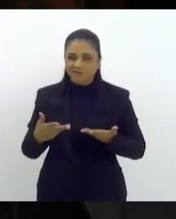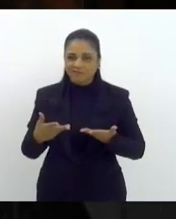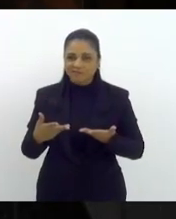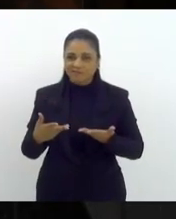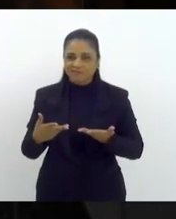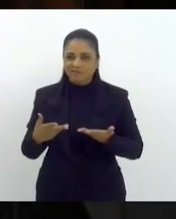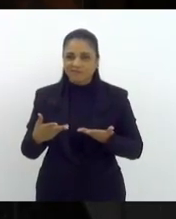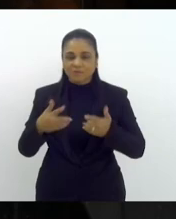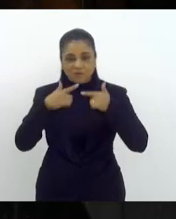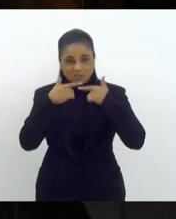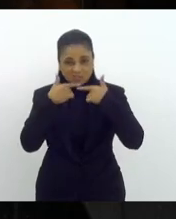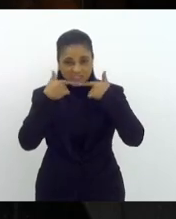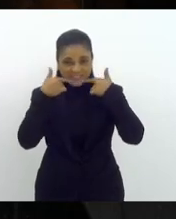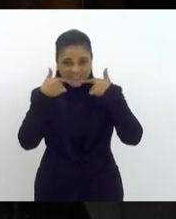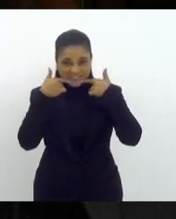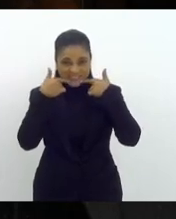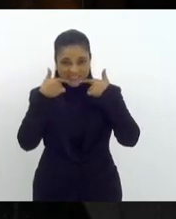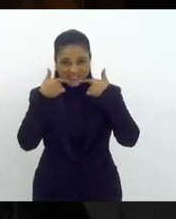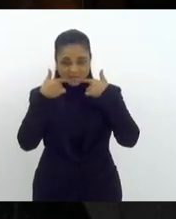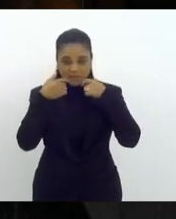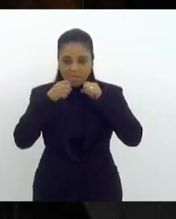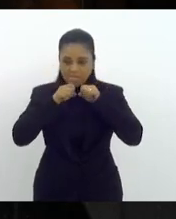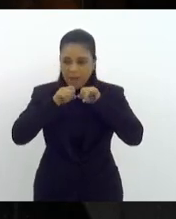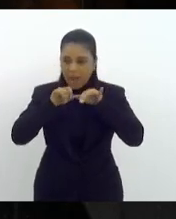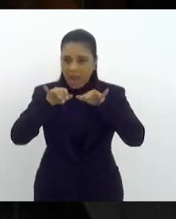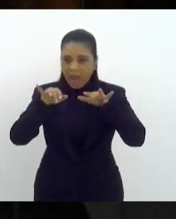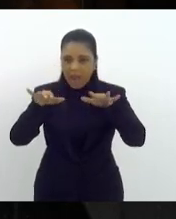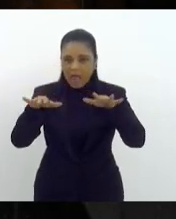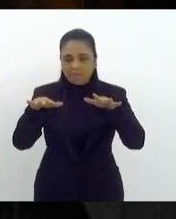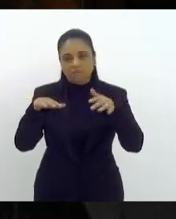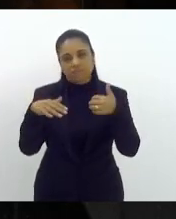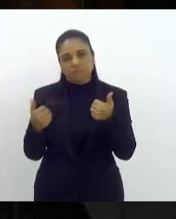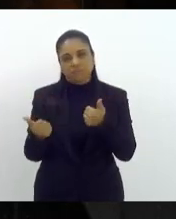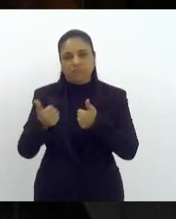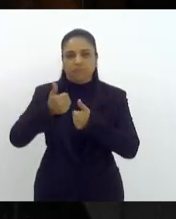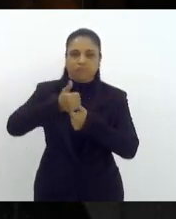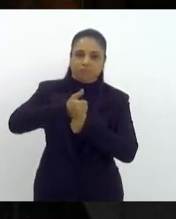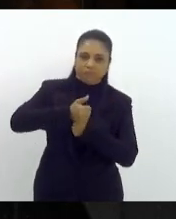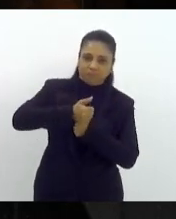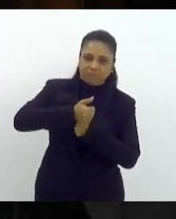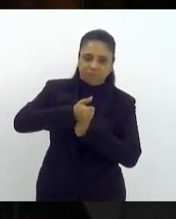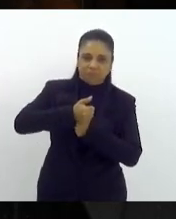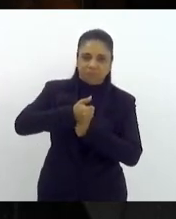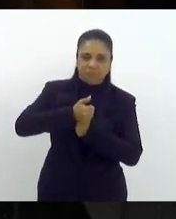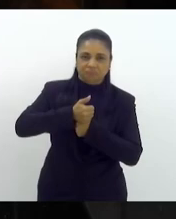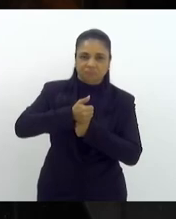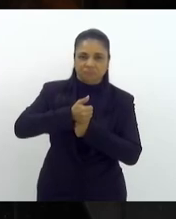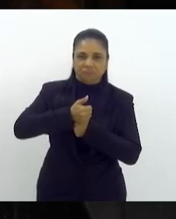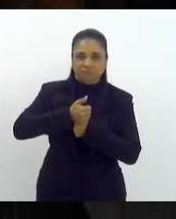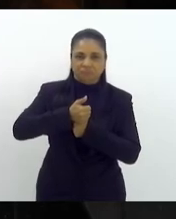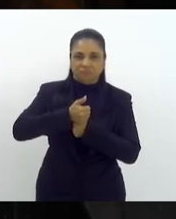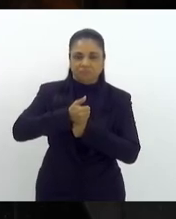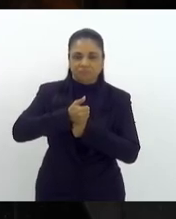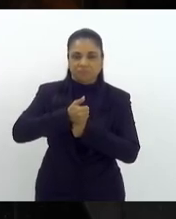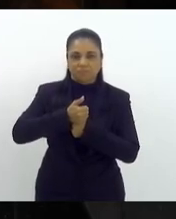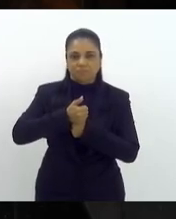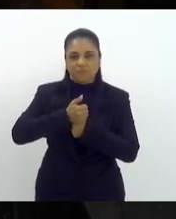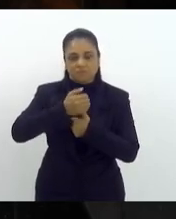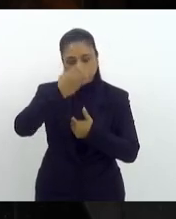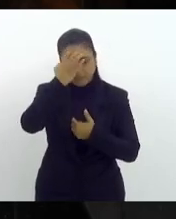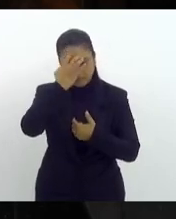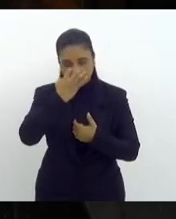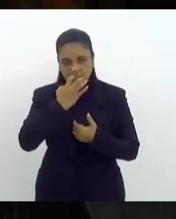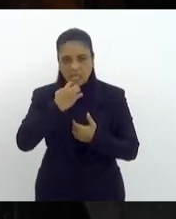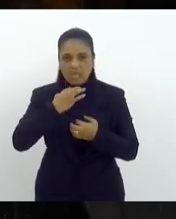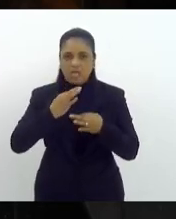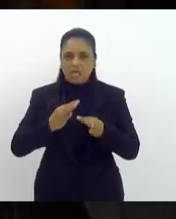costuma ser Largo e contagiante sede o lugar a sobriedade necessária